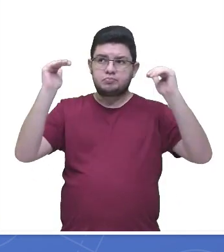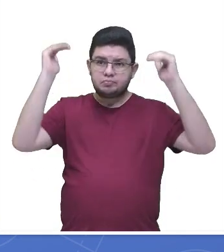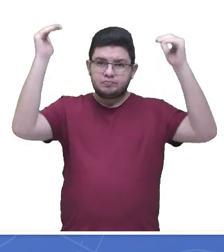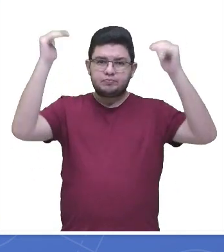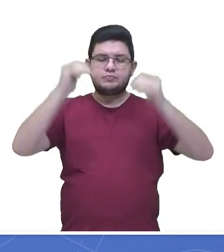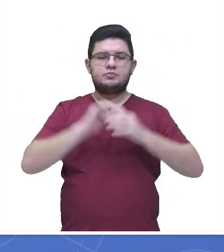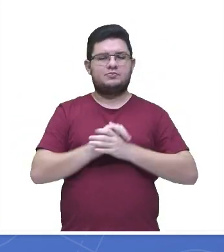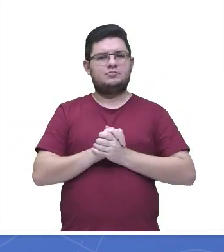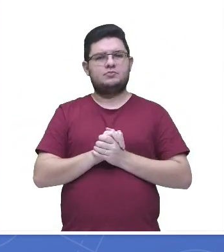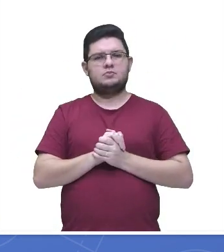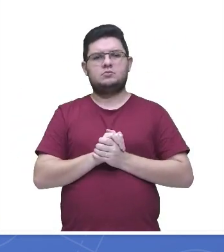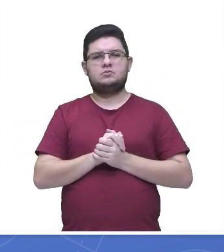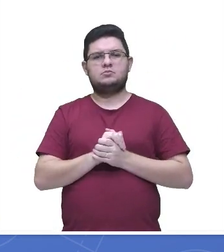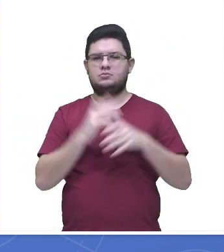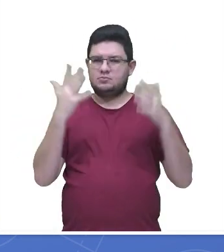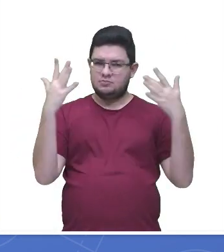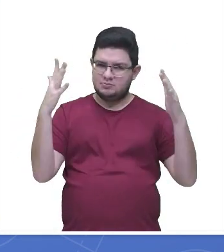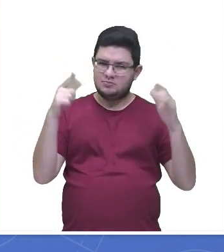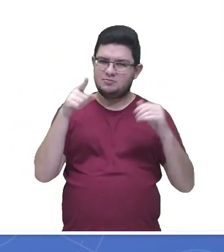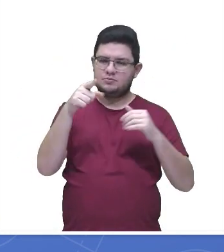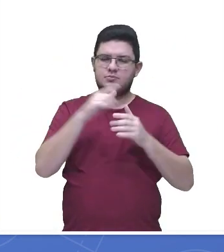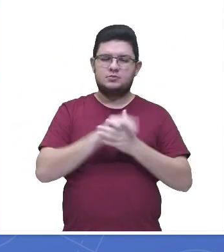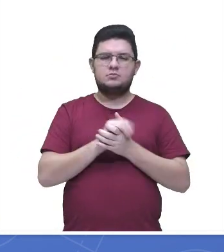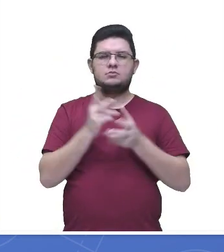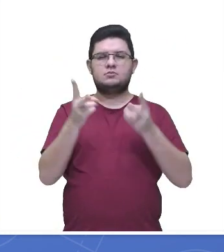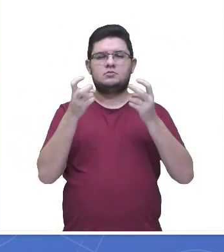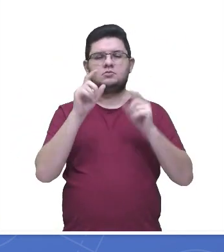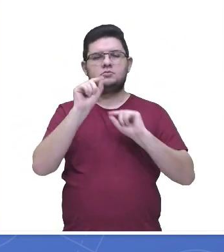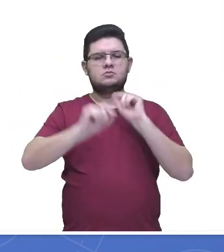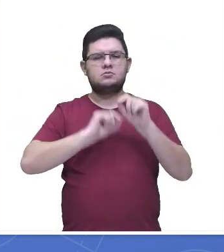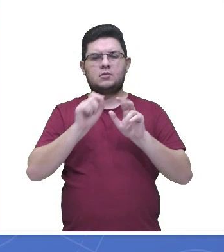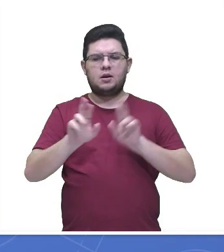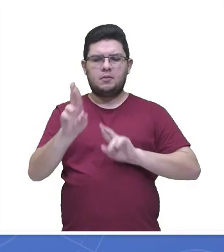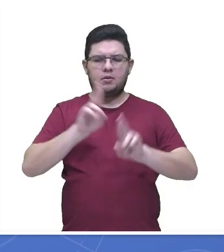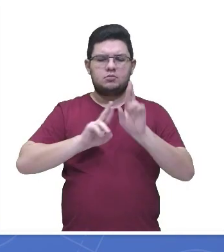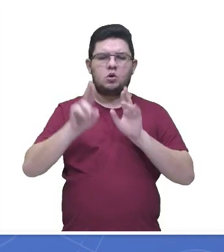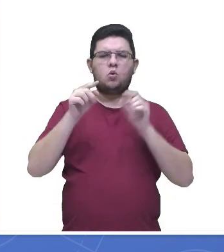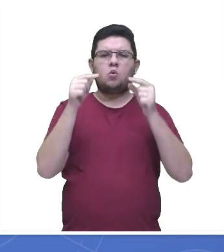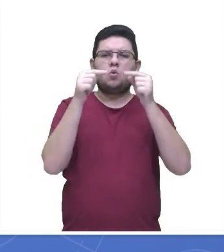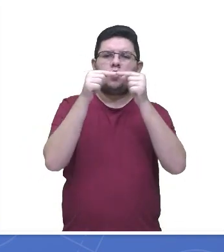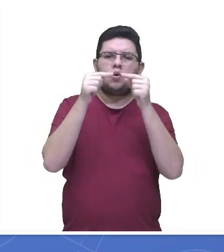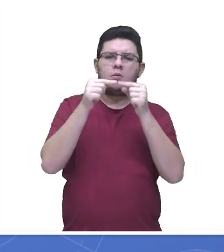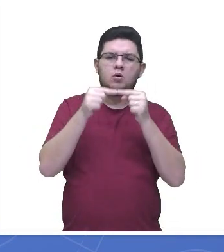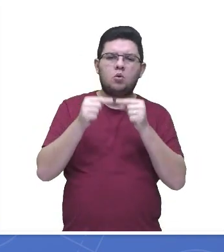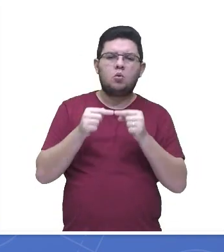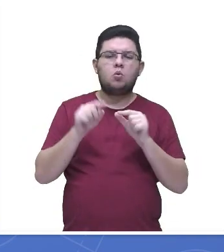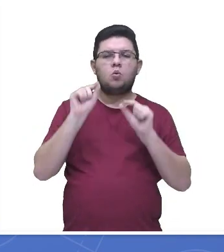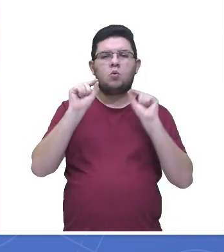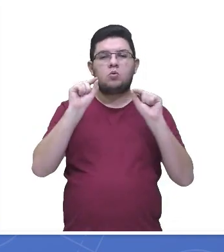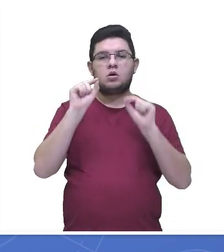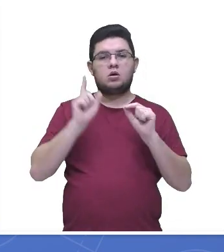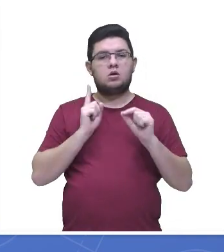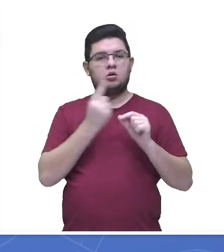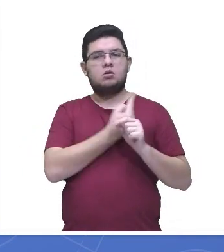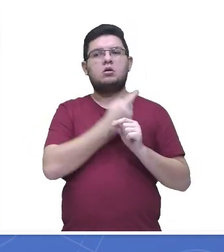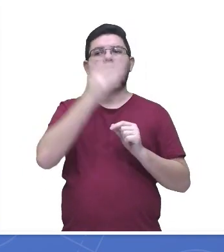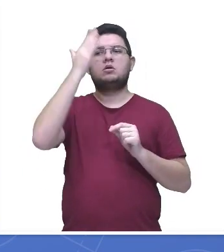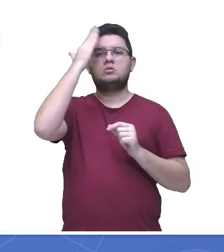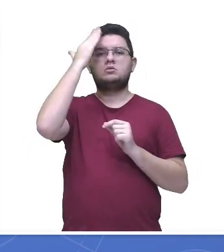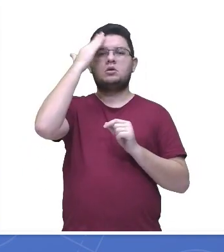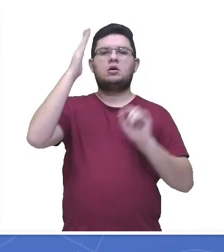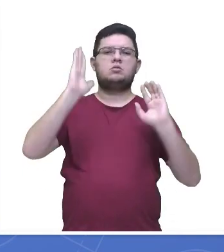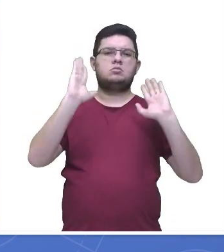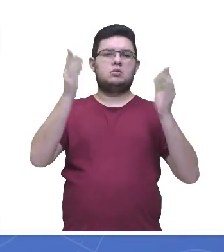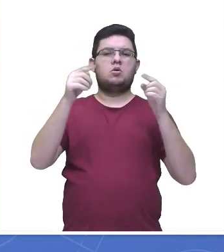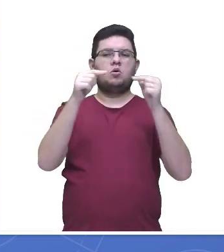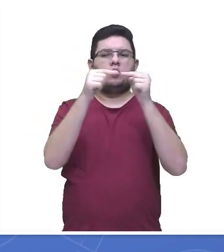percebendo que nós estamos pegando as respostas e elas estão nutrindo o nosso saber? Né? Vamos fazer essa conexão